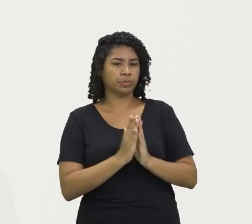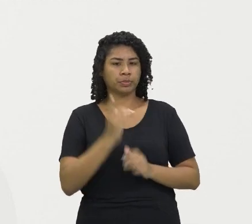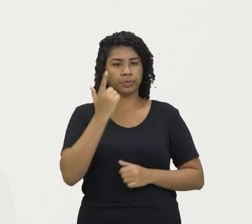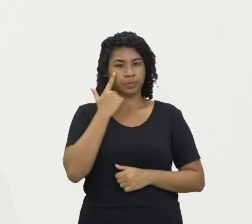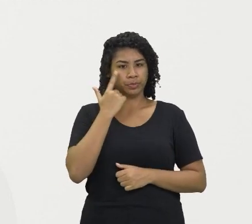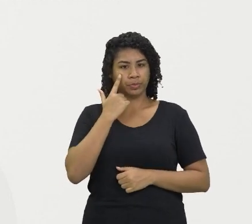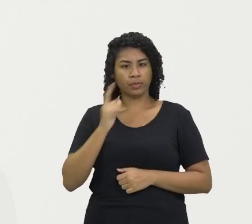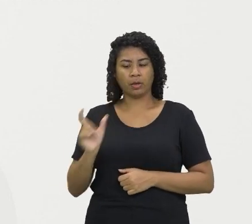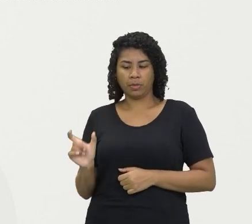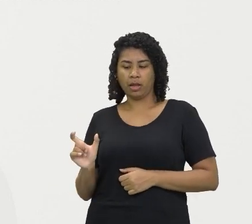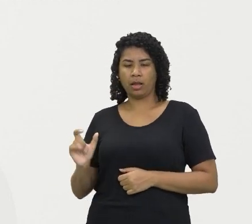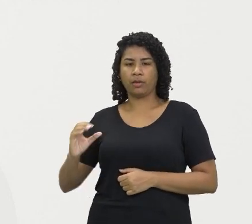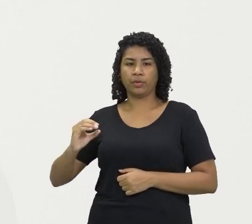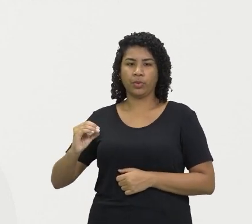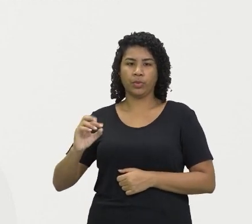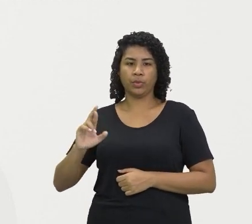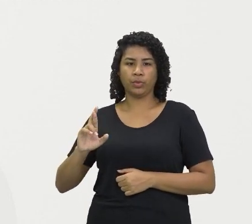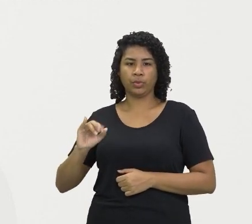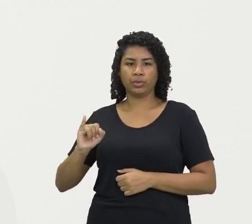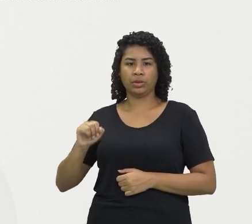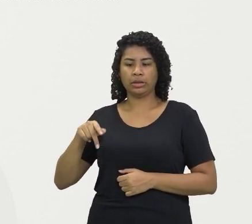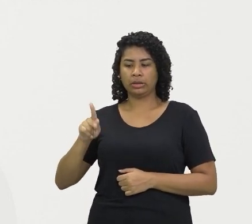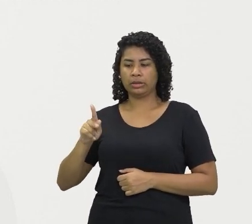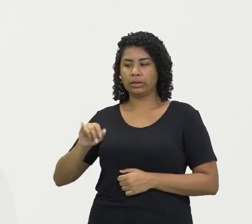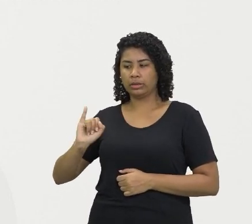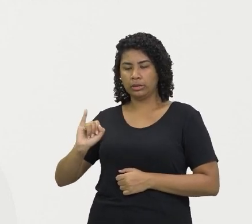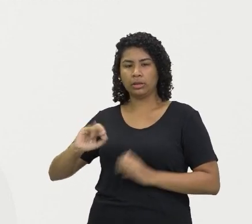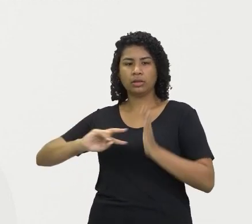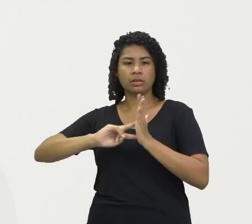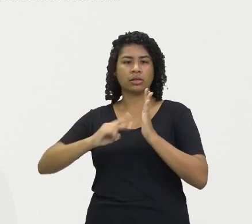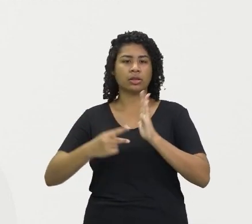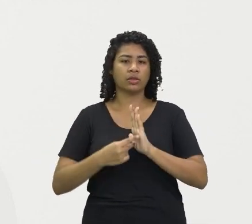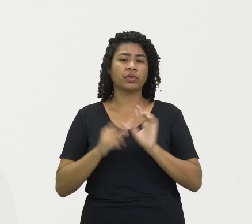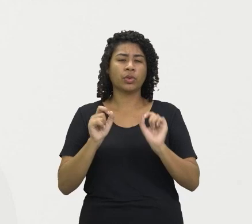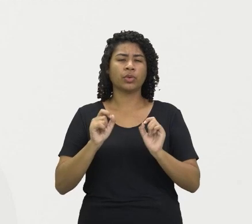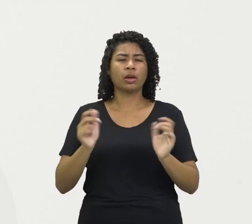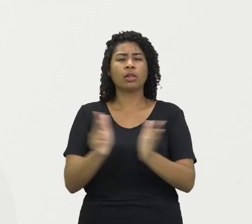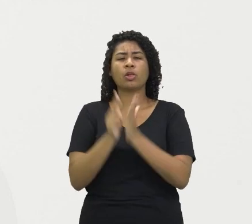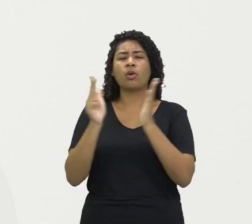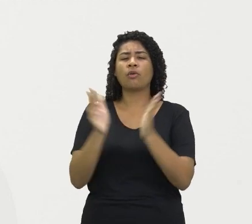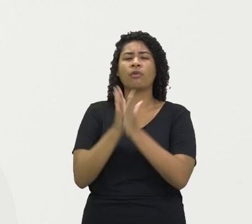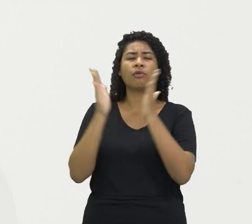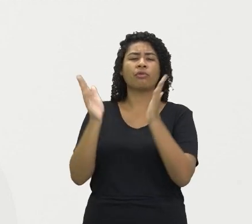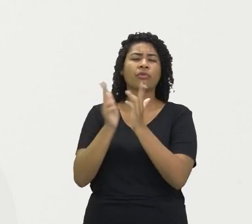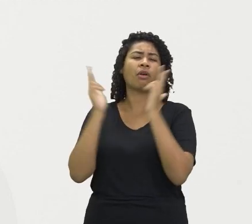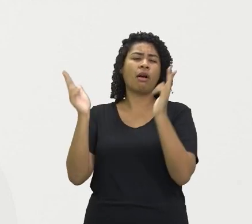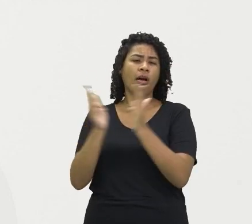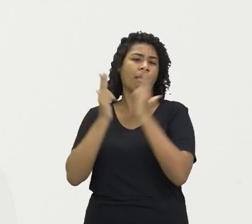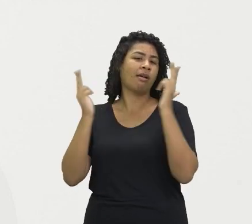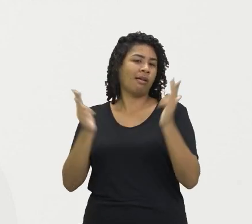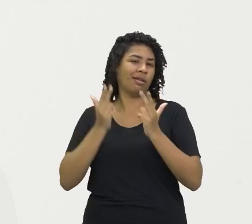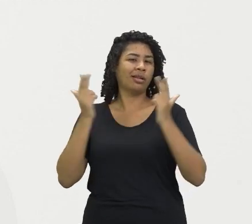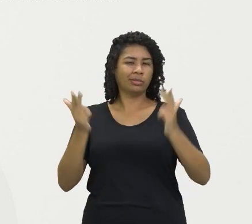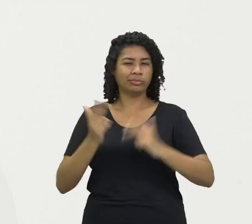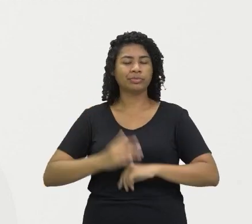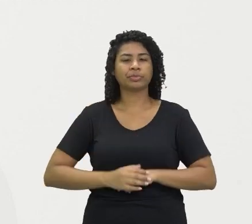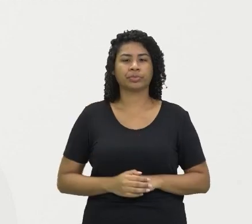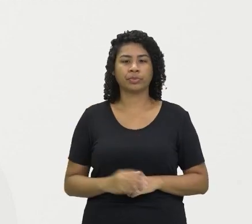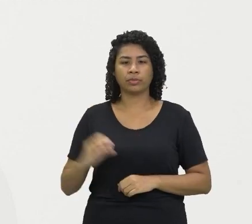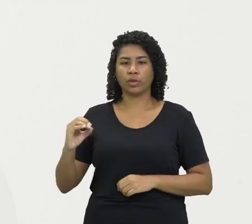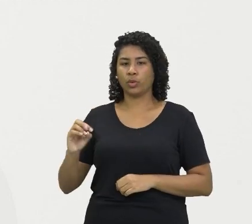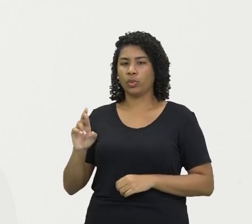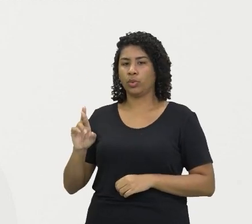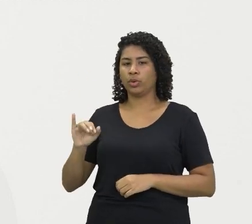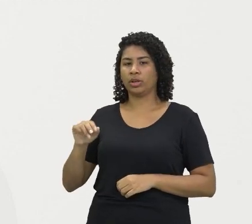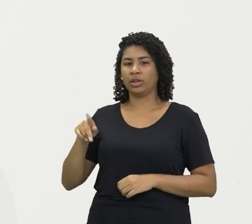na palavra oriki, que significa no urubá louvar, saudar, evocar. Os oriquis são palavras ou frases